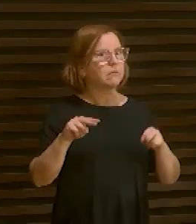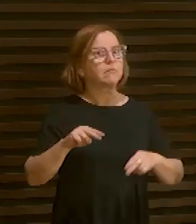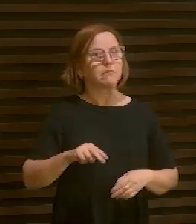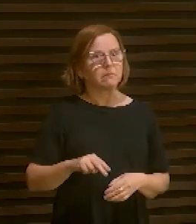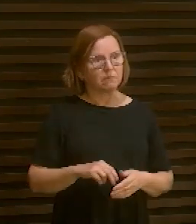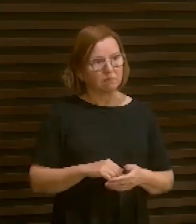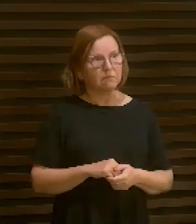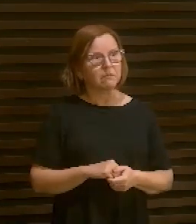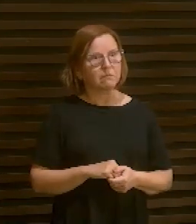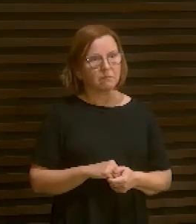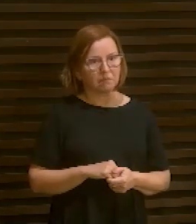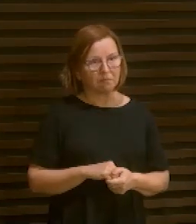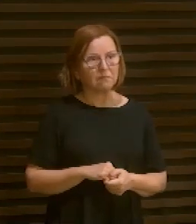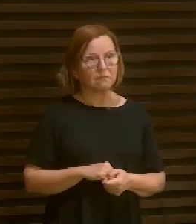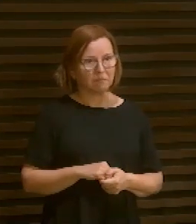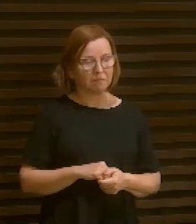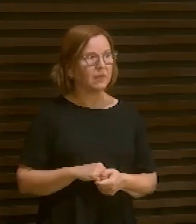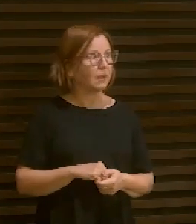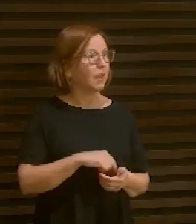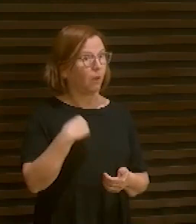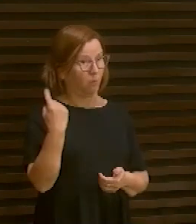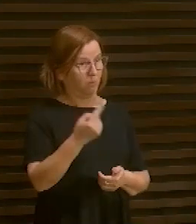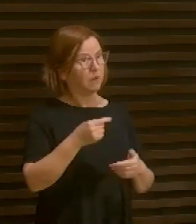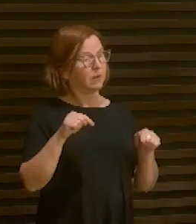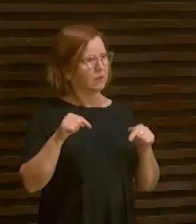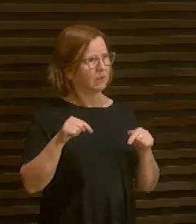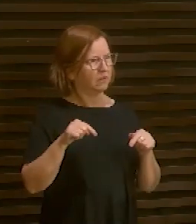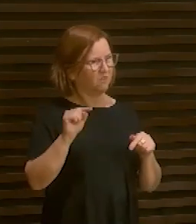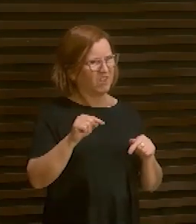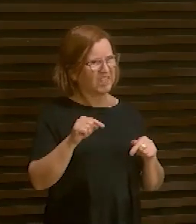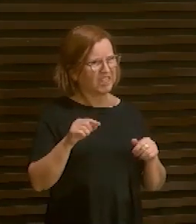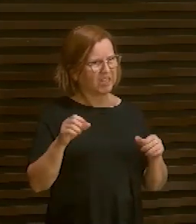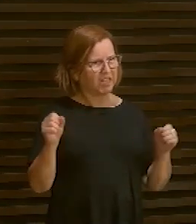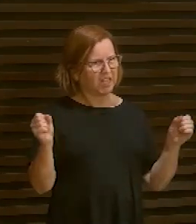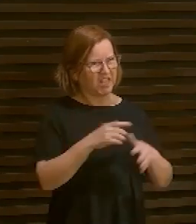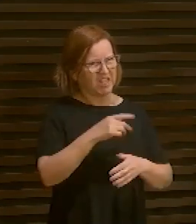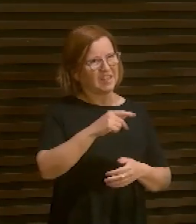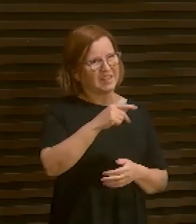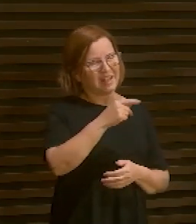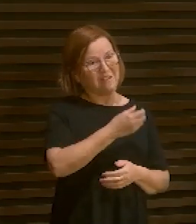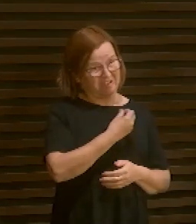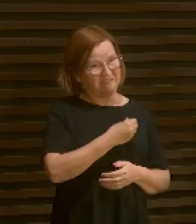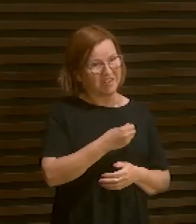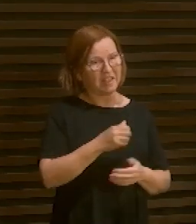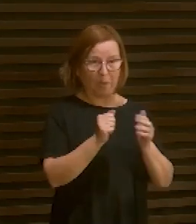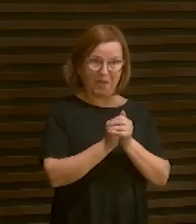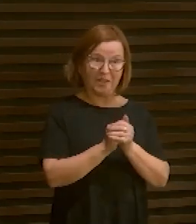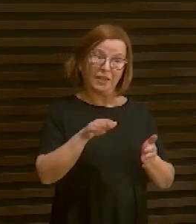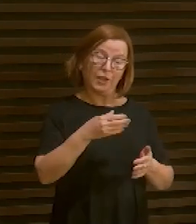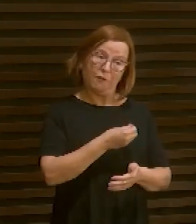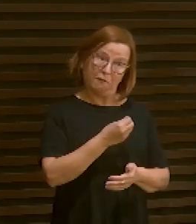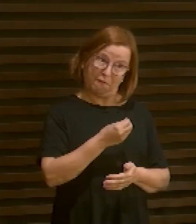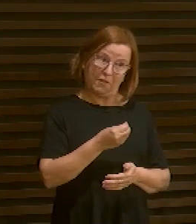Olha nós aqui. Você é uma nova criatura? Amém. Então viva de tal